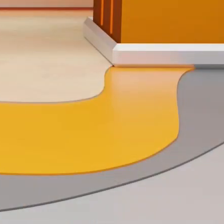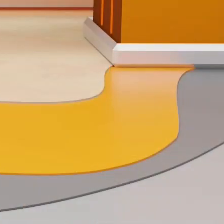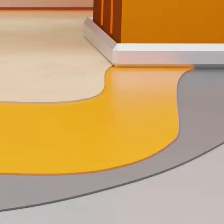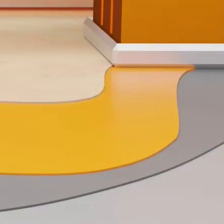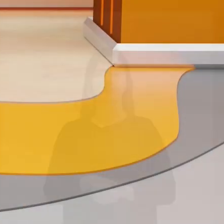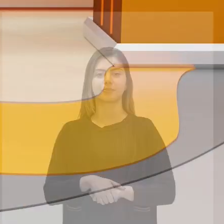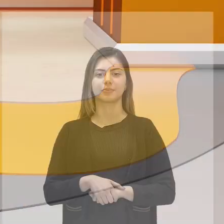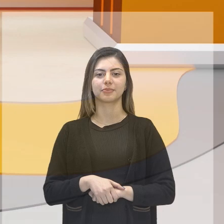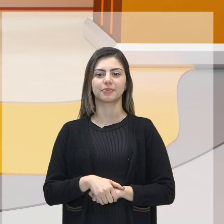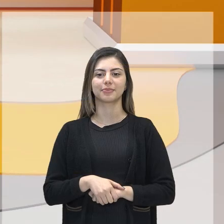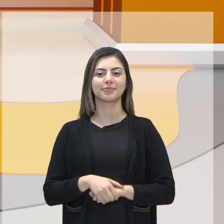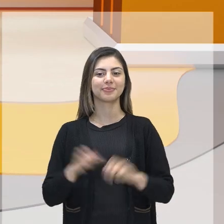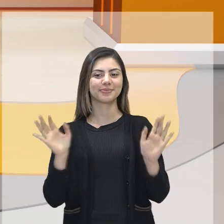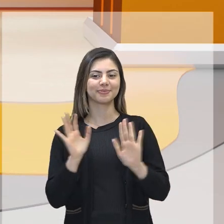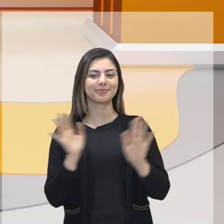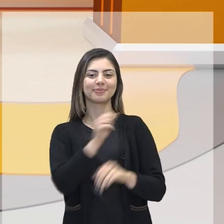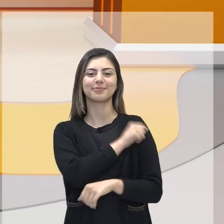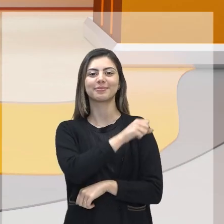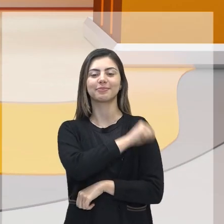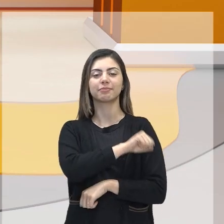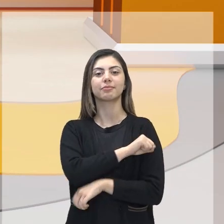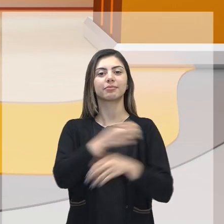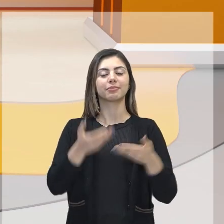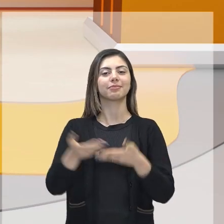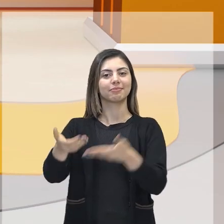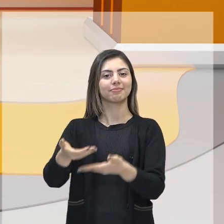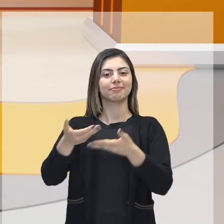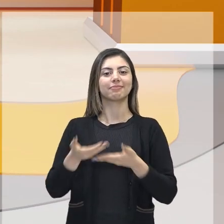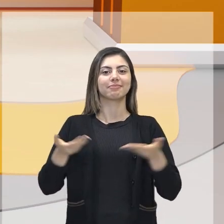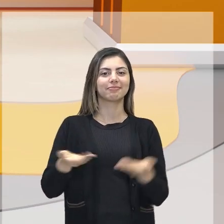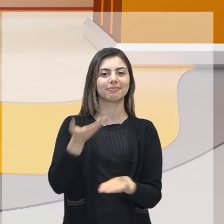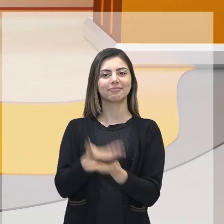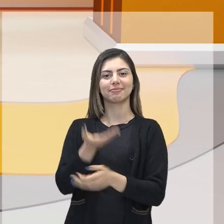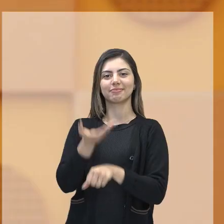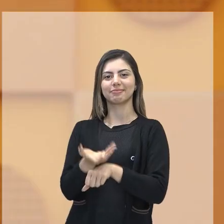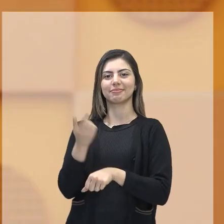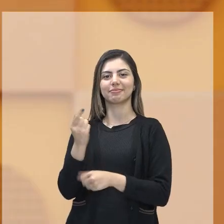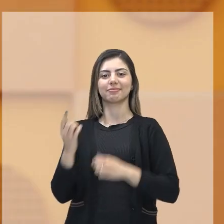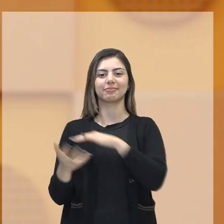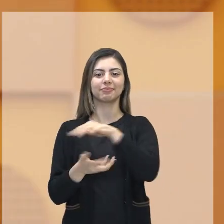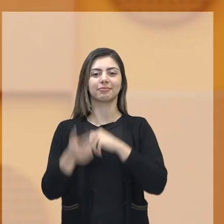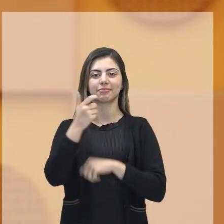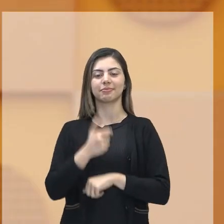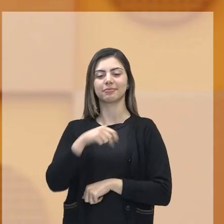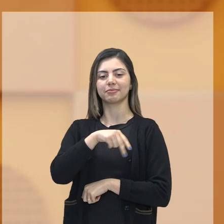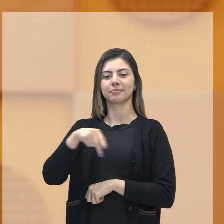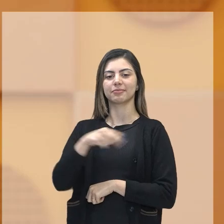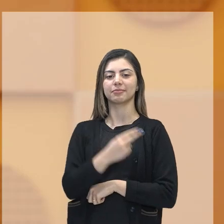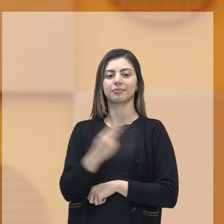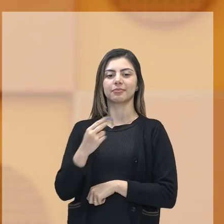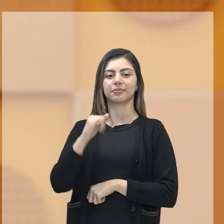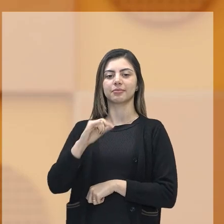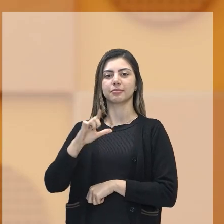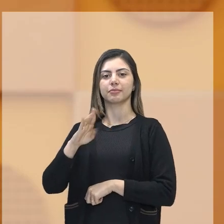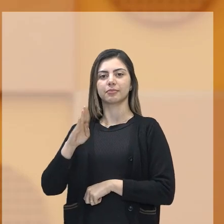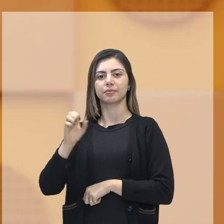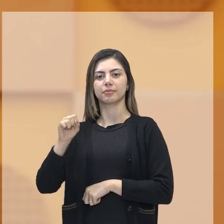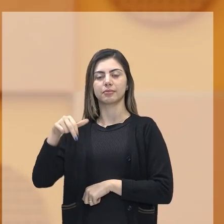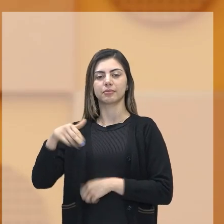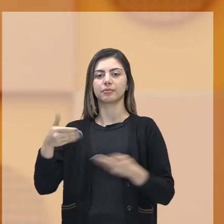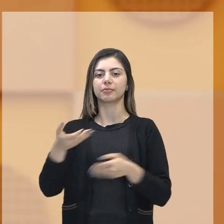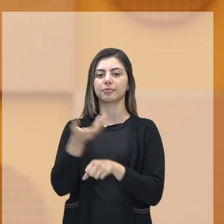Olá, galerinha do 8º ano. Estamos de volta para mais uma aula de Geografia. Eu sou o professor Ilbson do Nascimento, do componente de Geografia, e